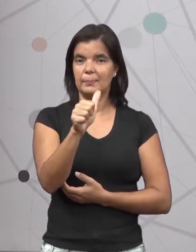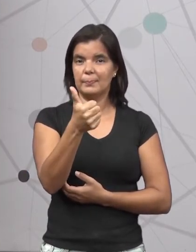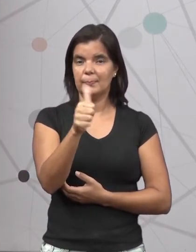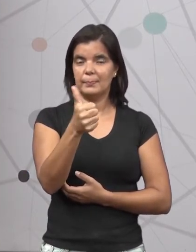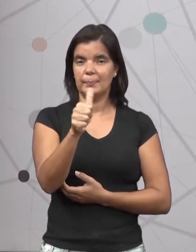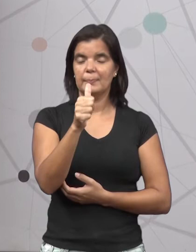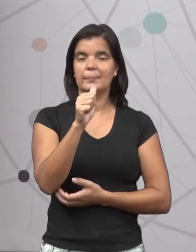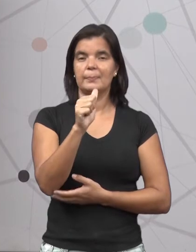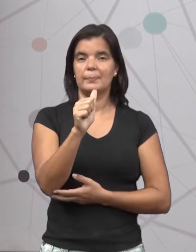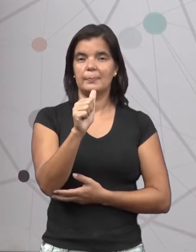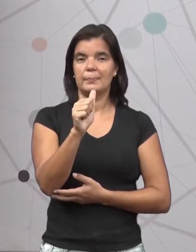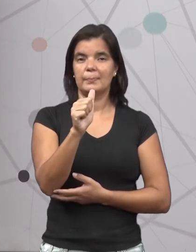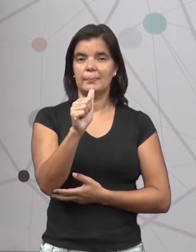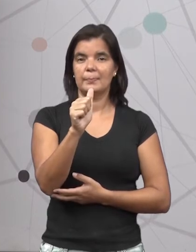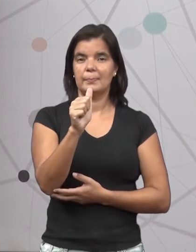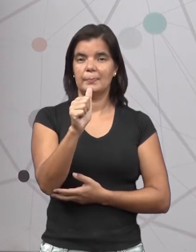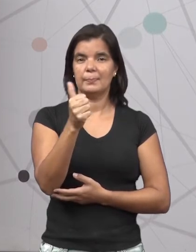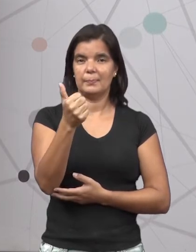11,